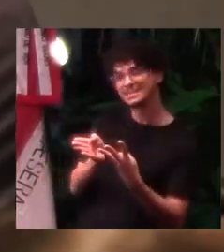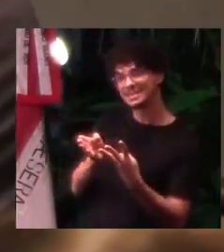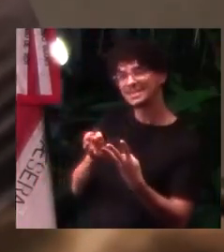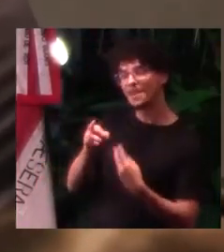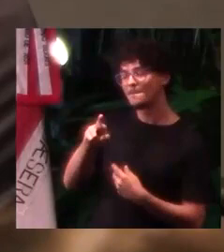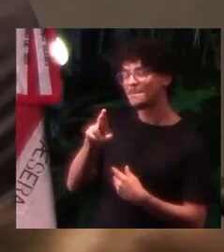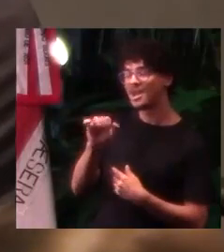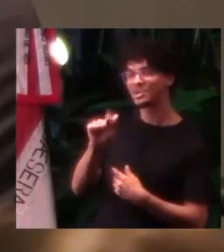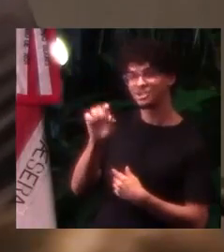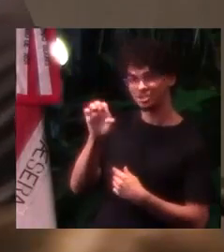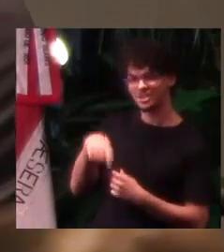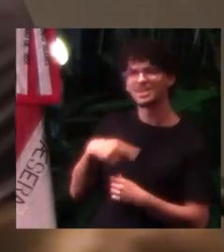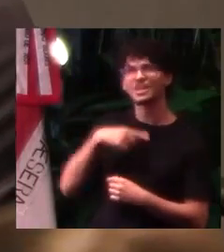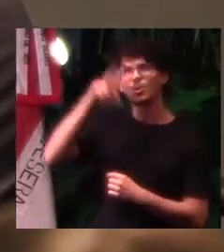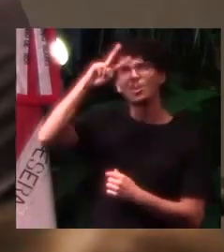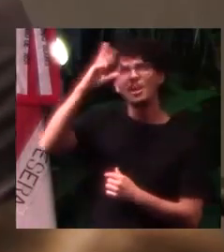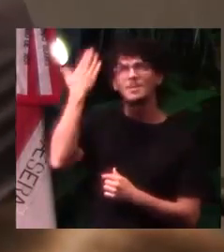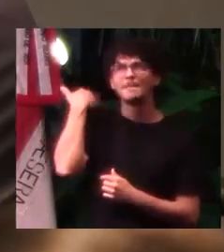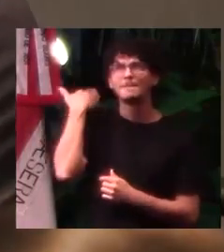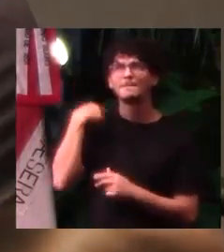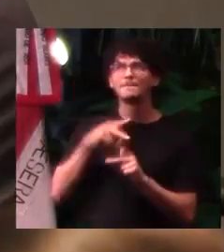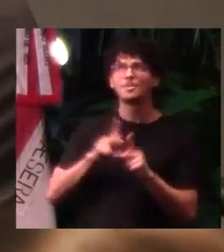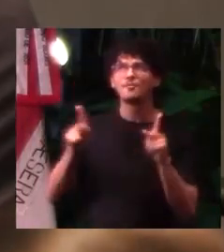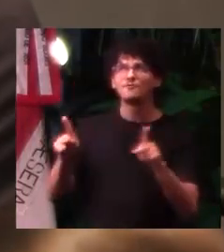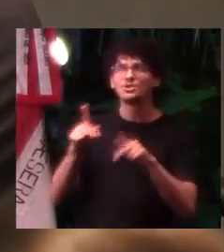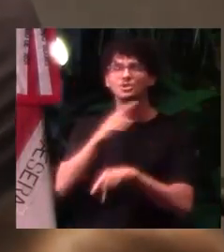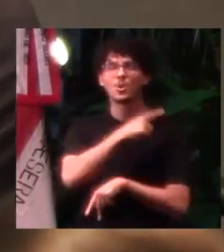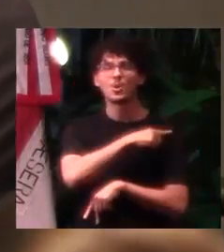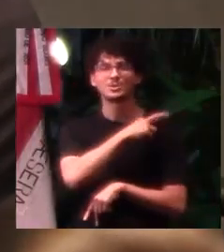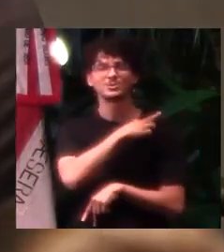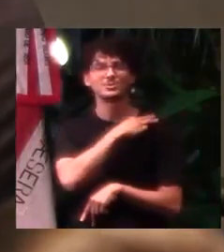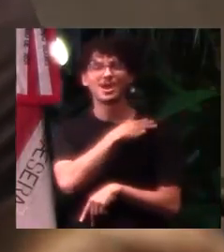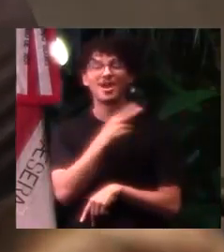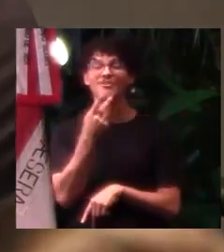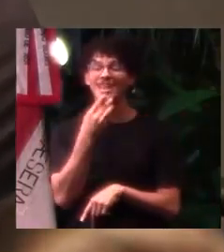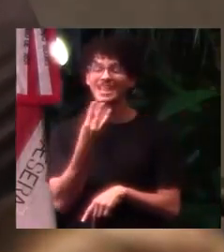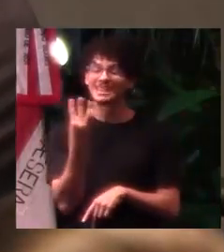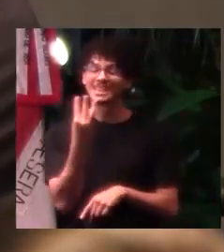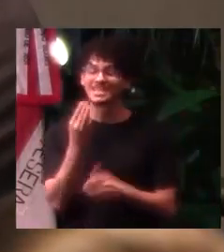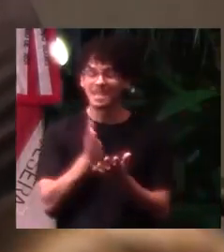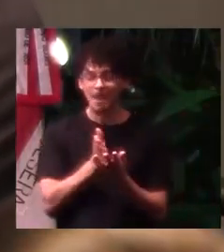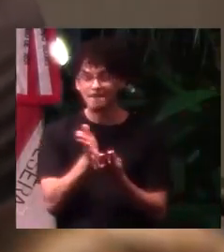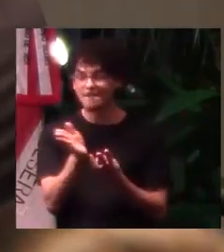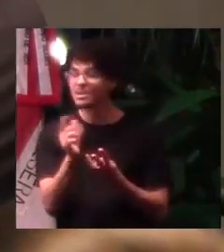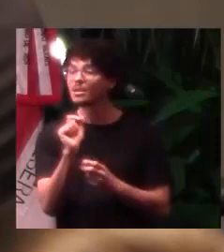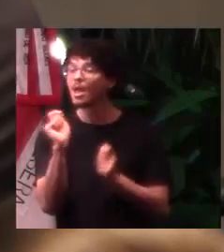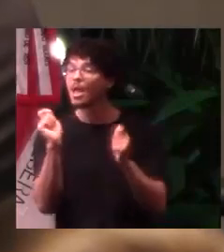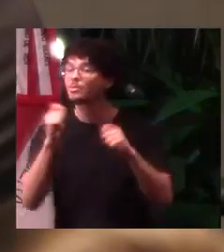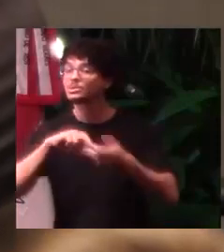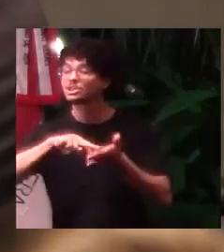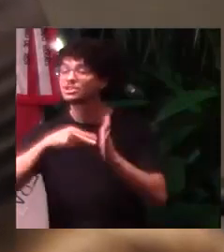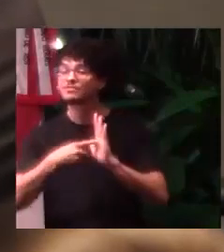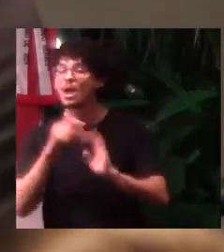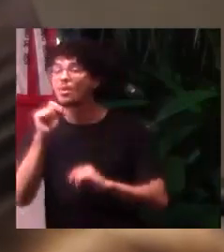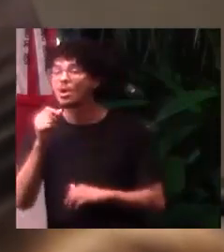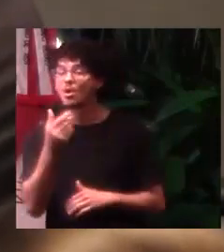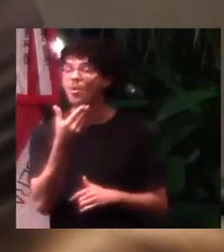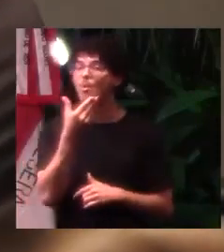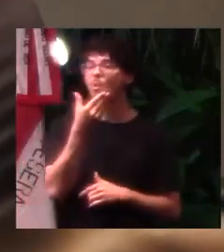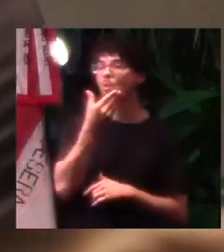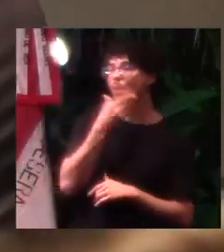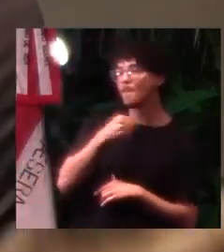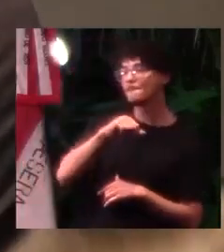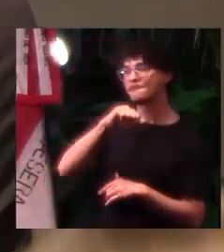da professora, no segundo grau, nos dizendo, né, que a terceira margem também poderia significar esse pai que ficava no meio do